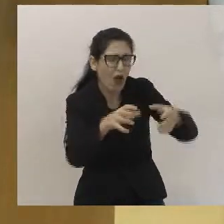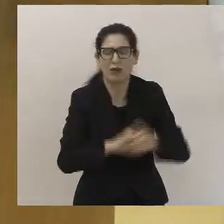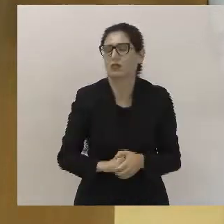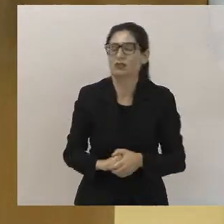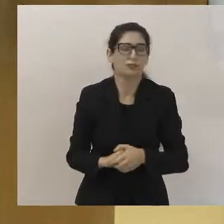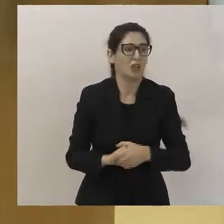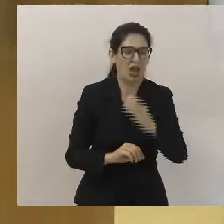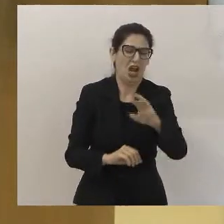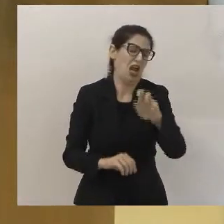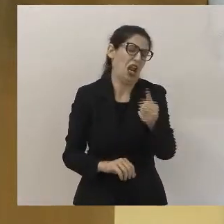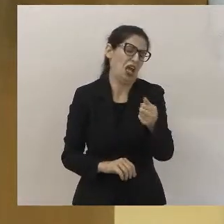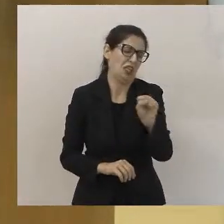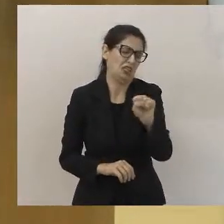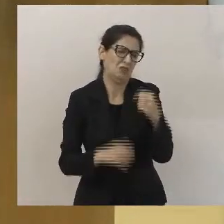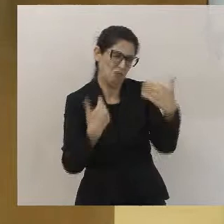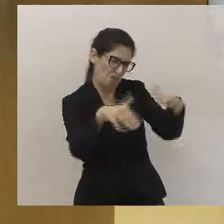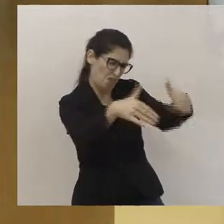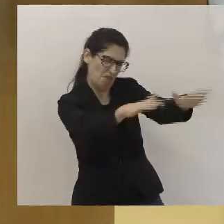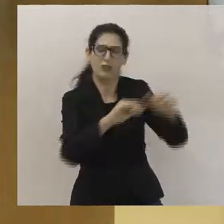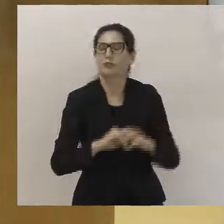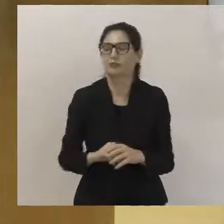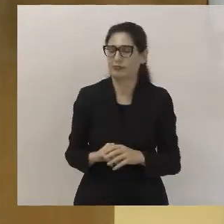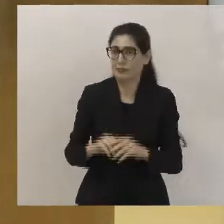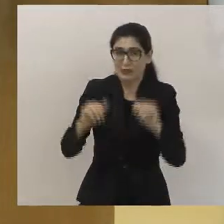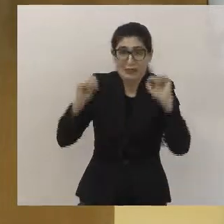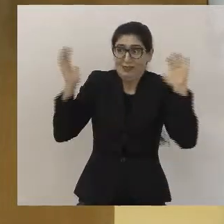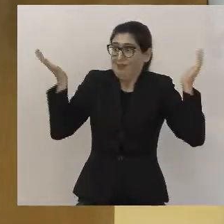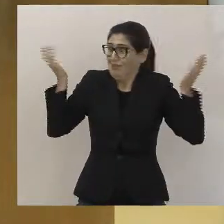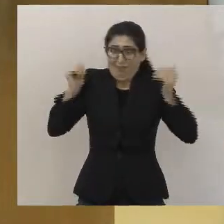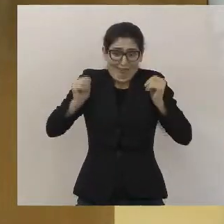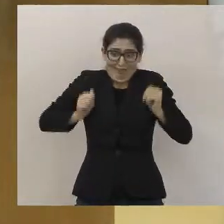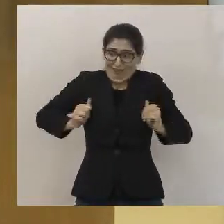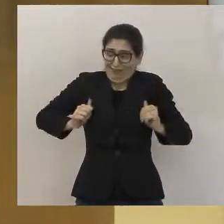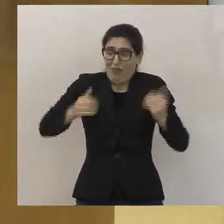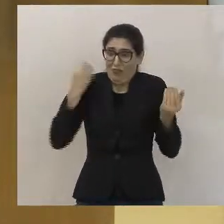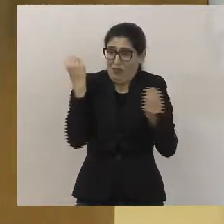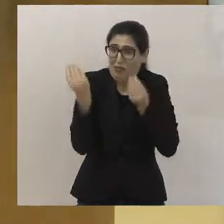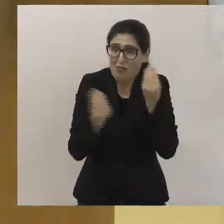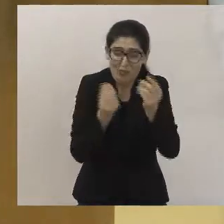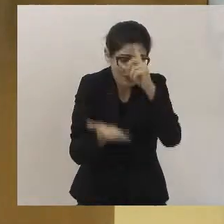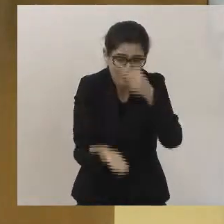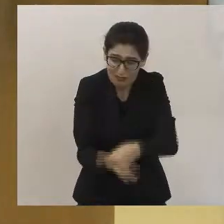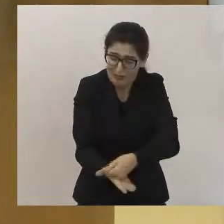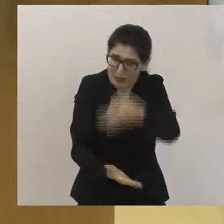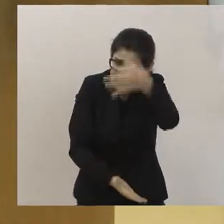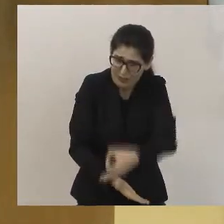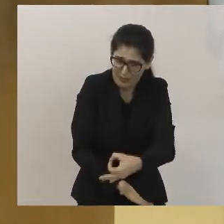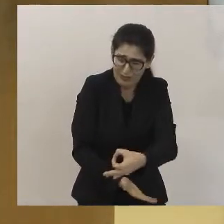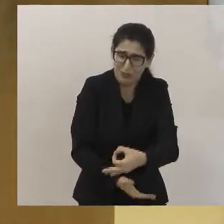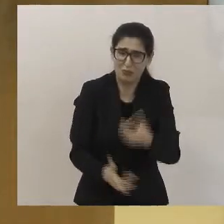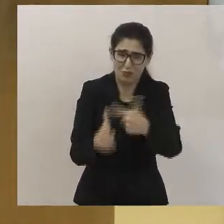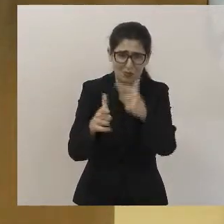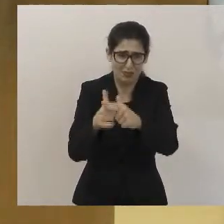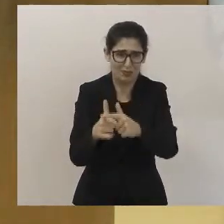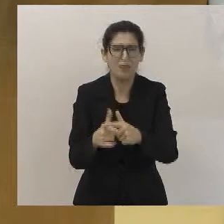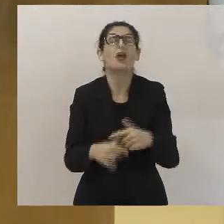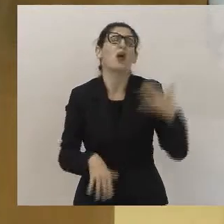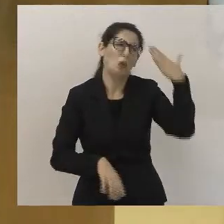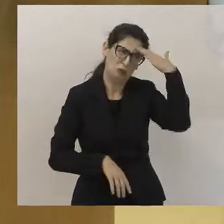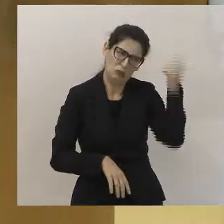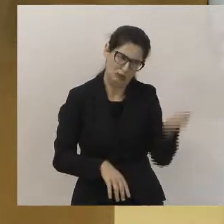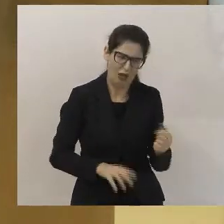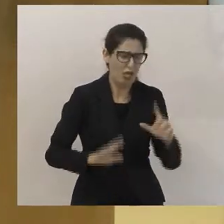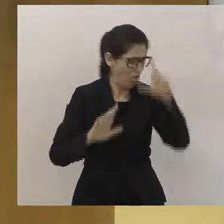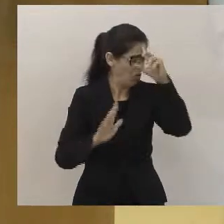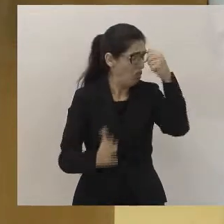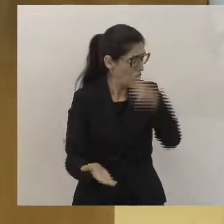eficaz tem que pegar sabe a coisa femme pra frente gente não dá eu sei que nós vamos resolver tudo